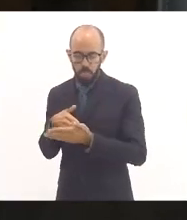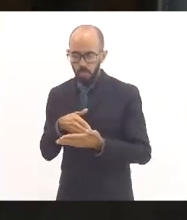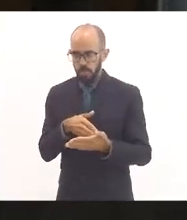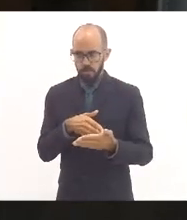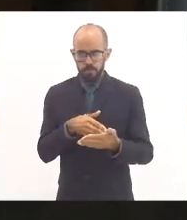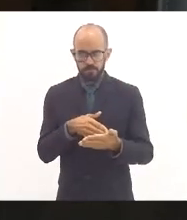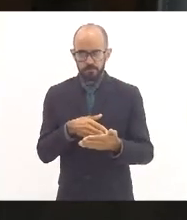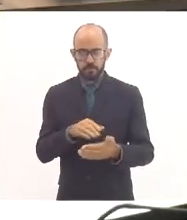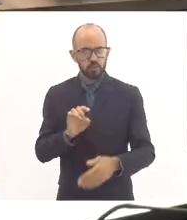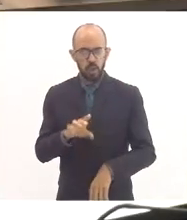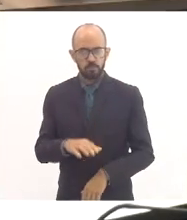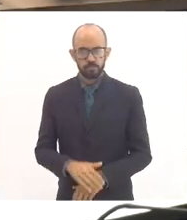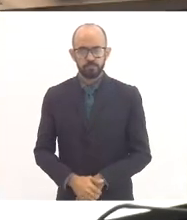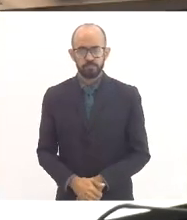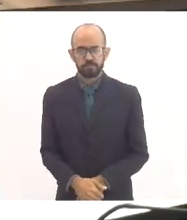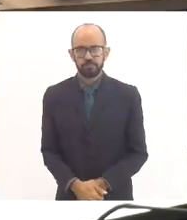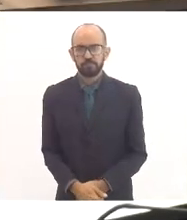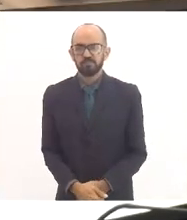momento é isso